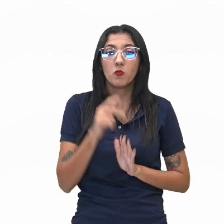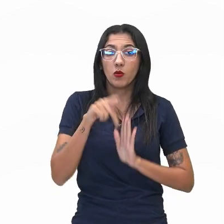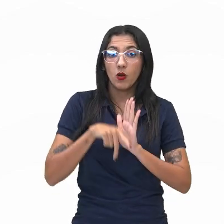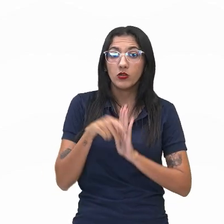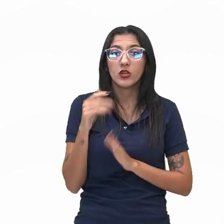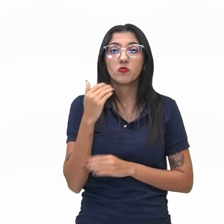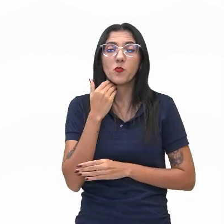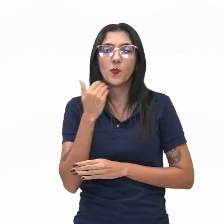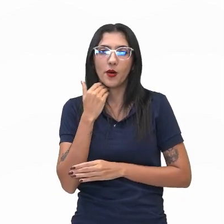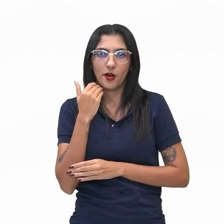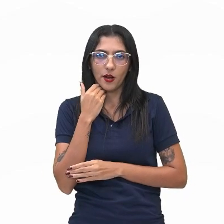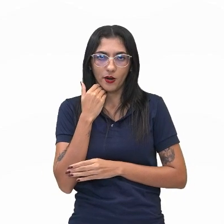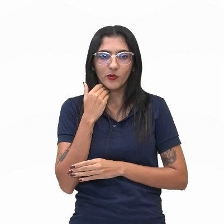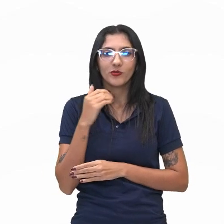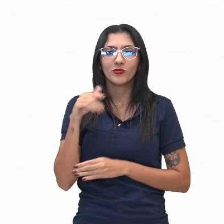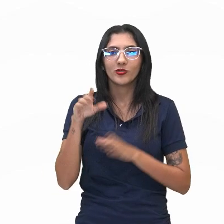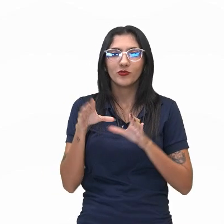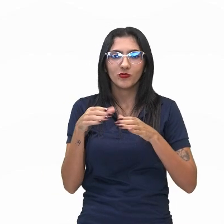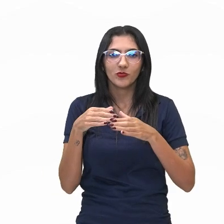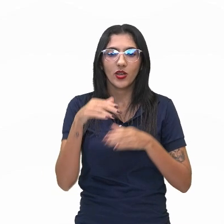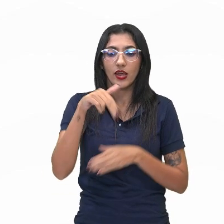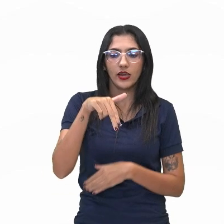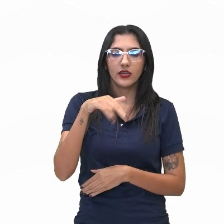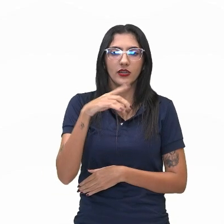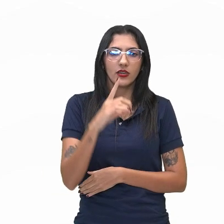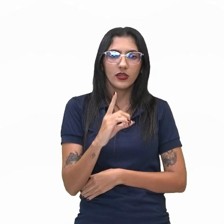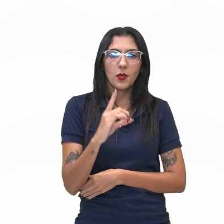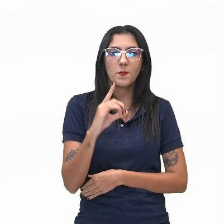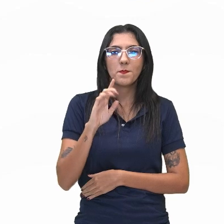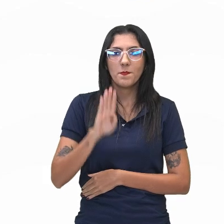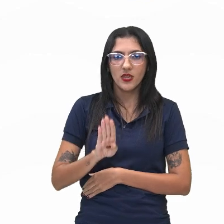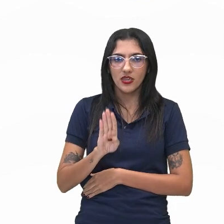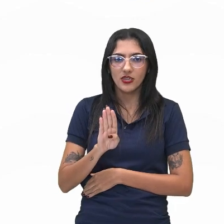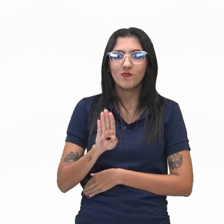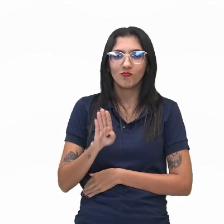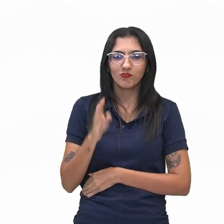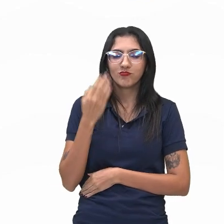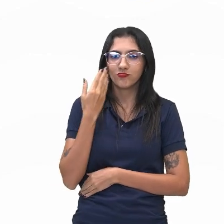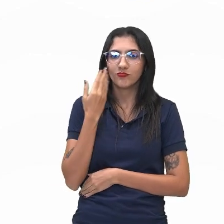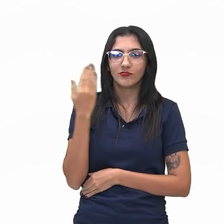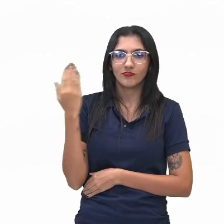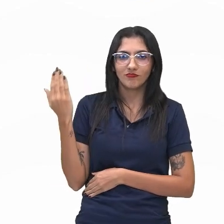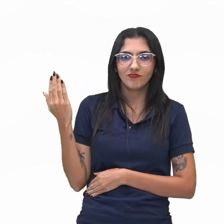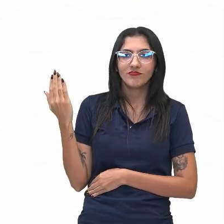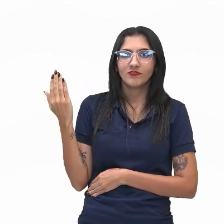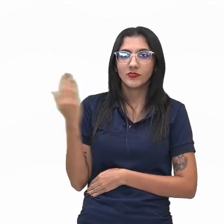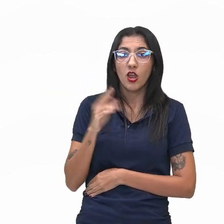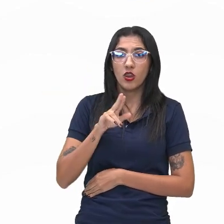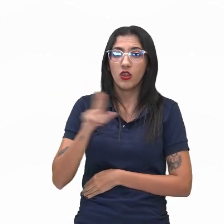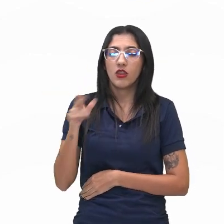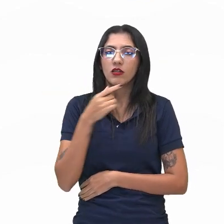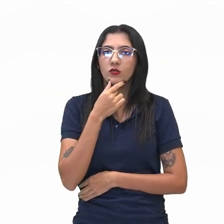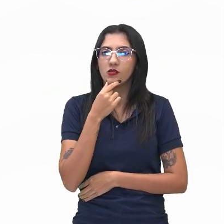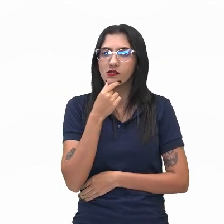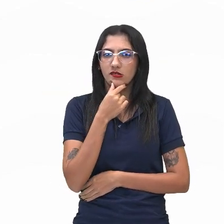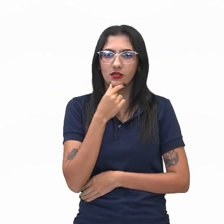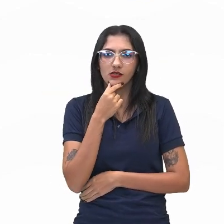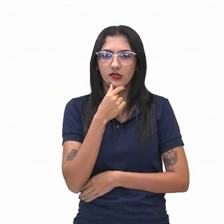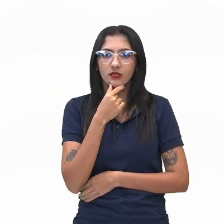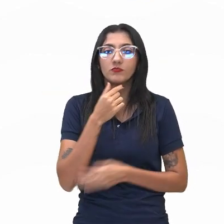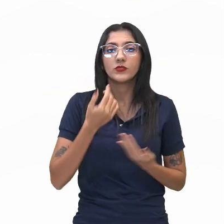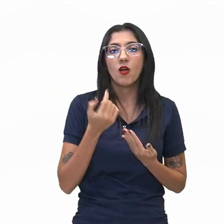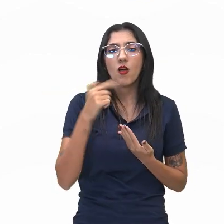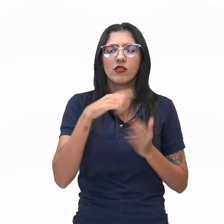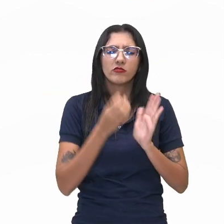do BRICS, com a siglinha NDB, né, que vai ser o New Development Bank, que surgiu